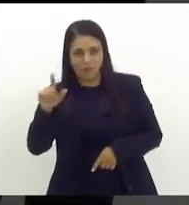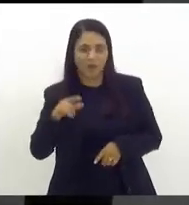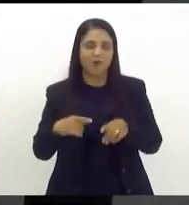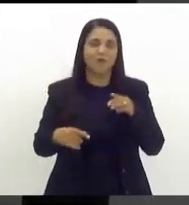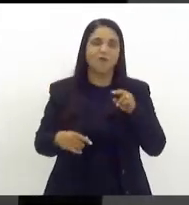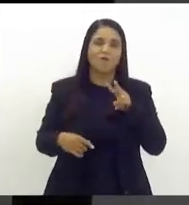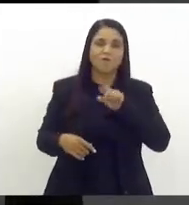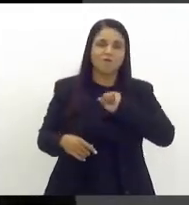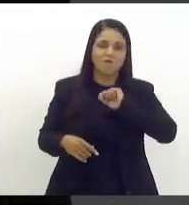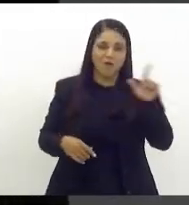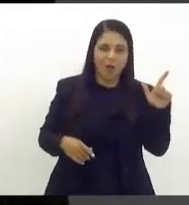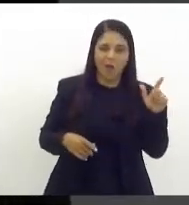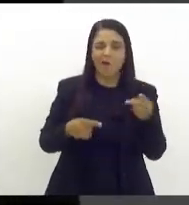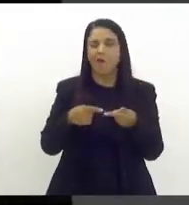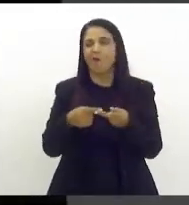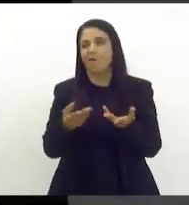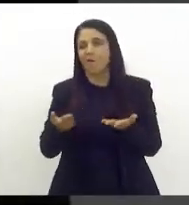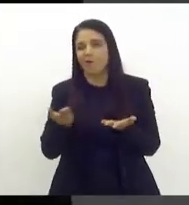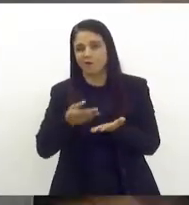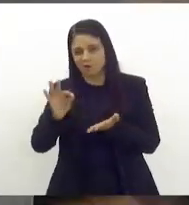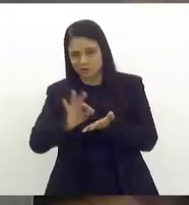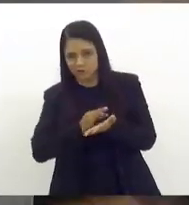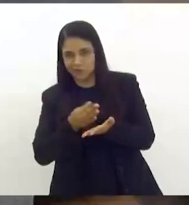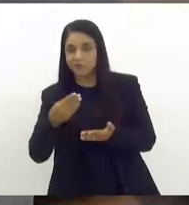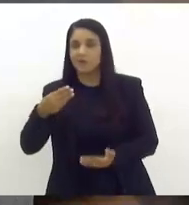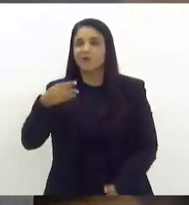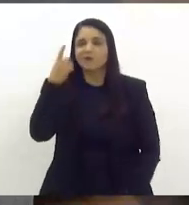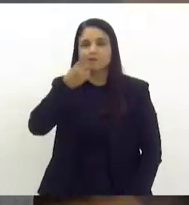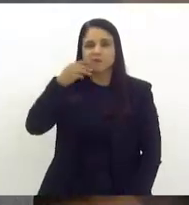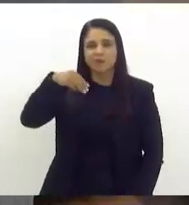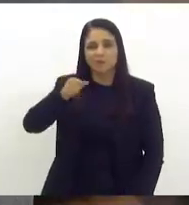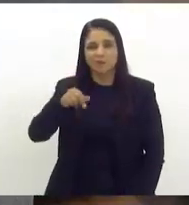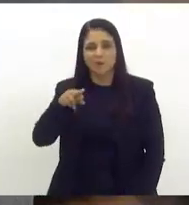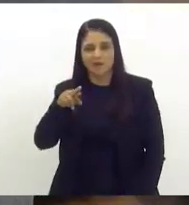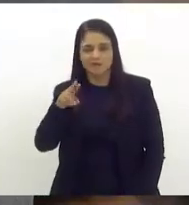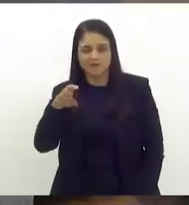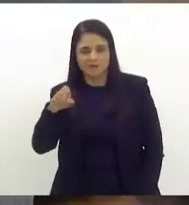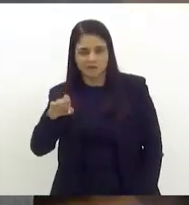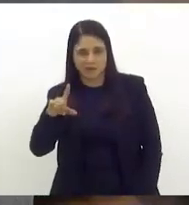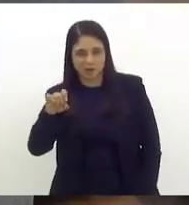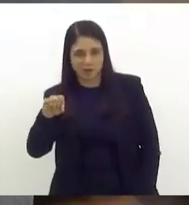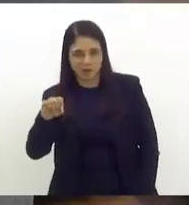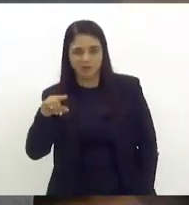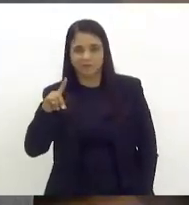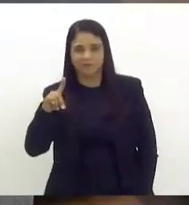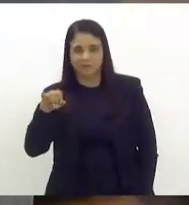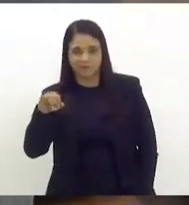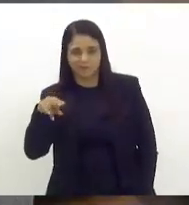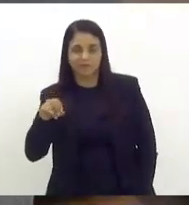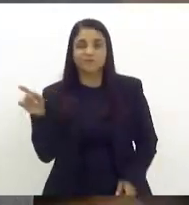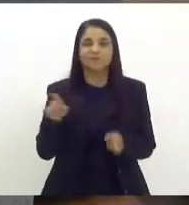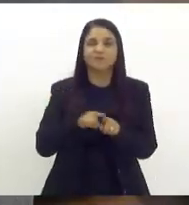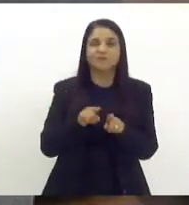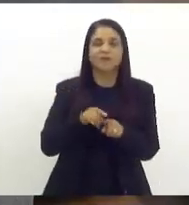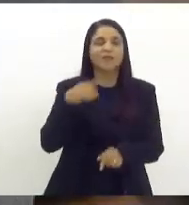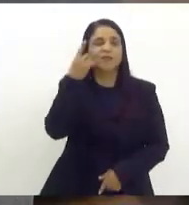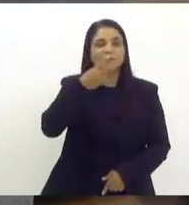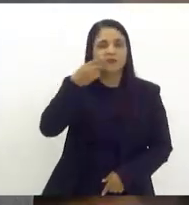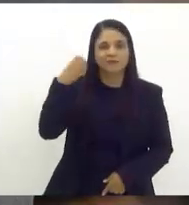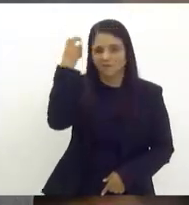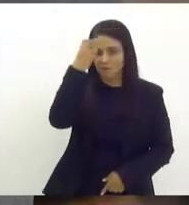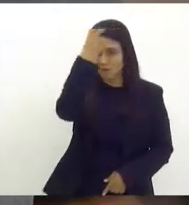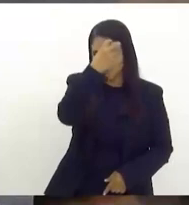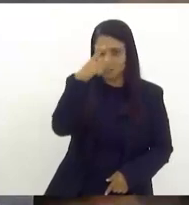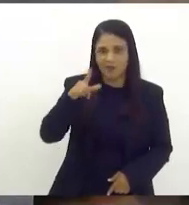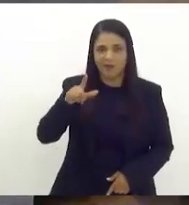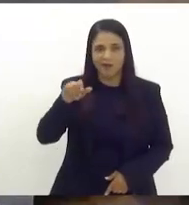que nos procurou hoje Deputado Marcelo Dino deputada Verônica Costa Lima